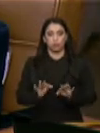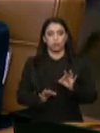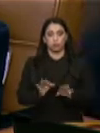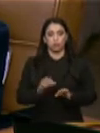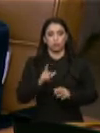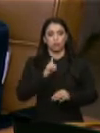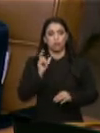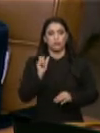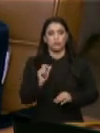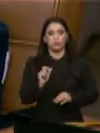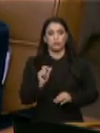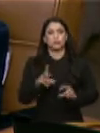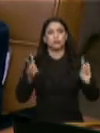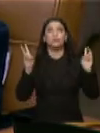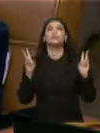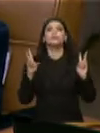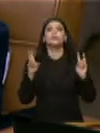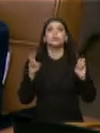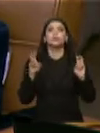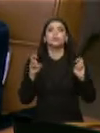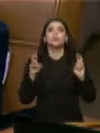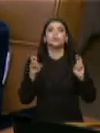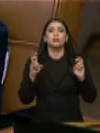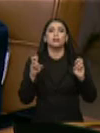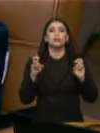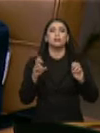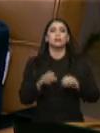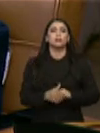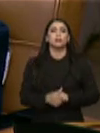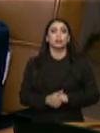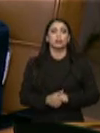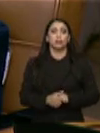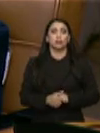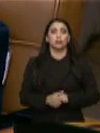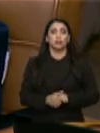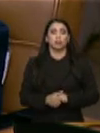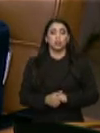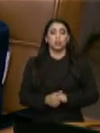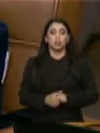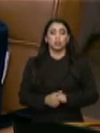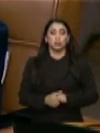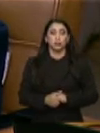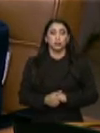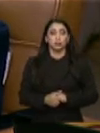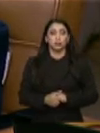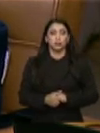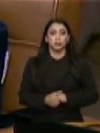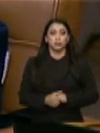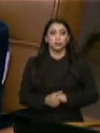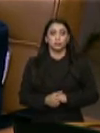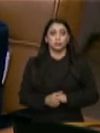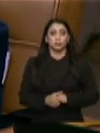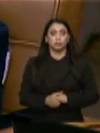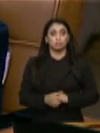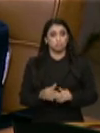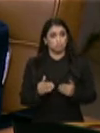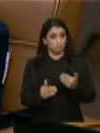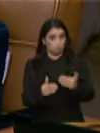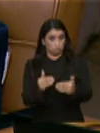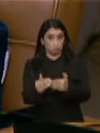no que trata ou no que tange as prestações de trato